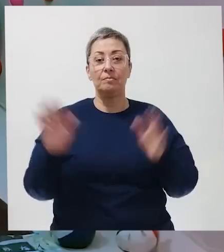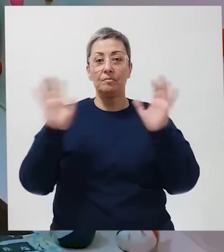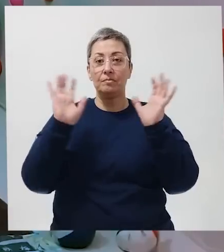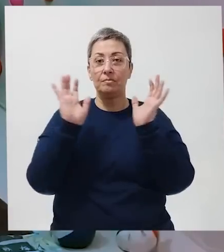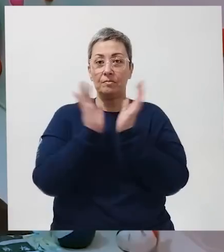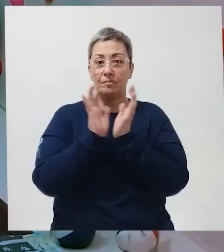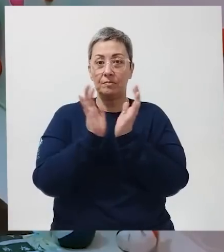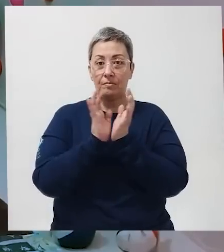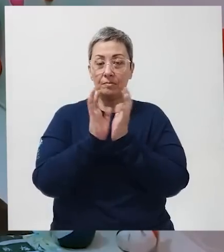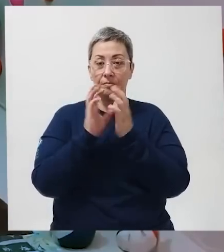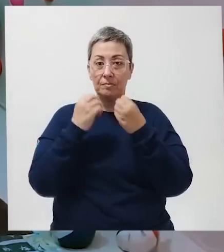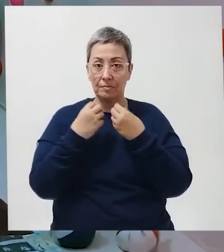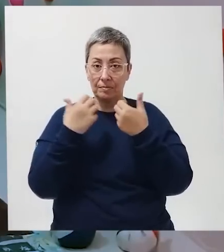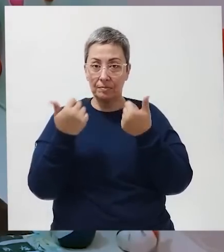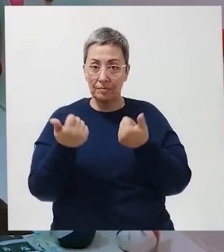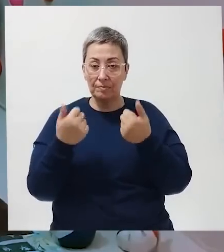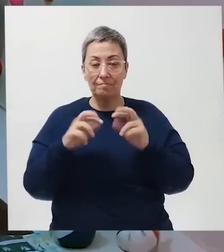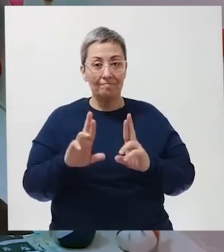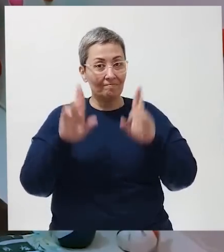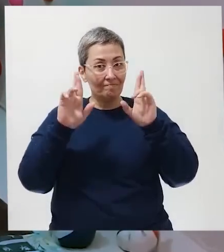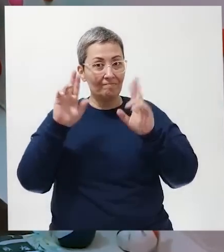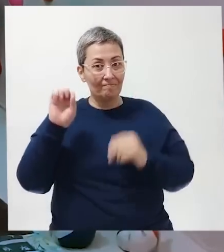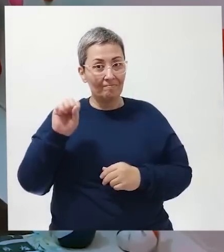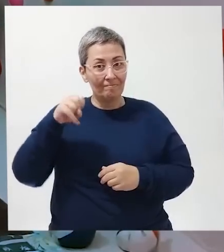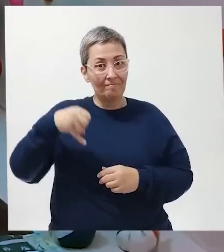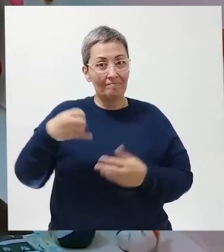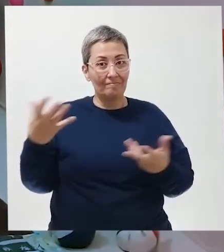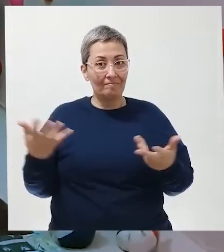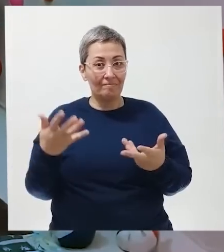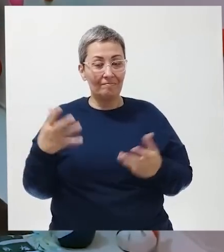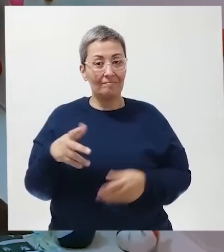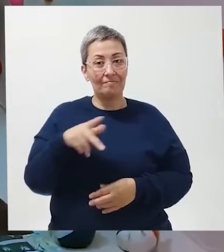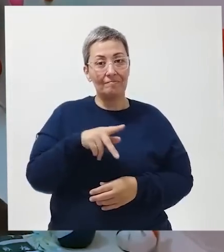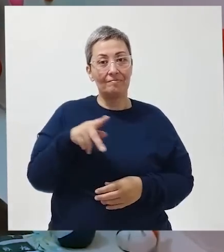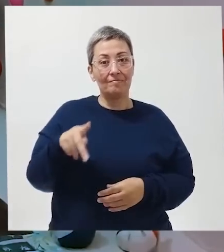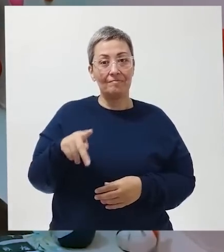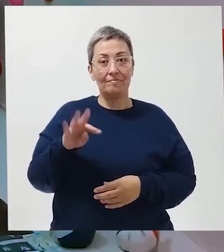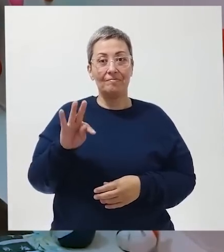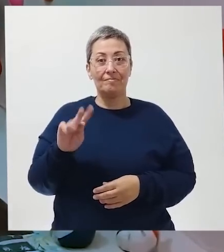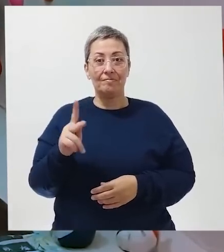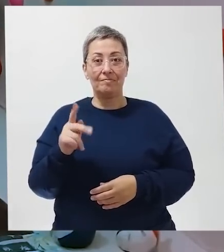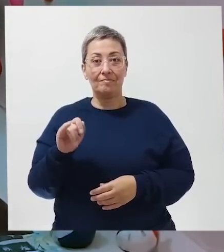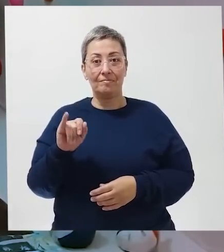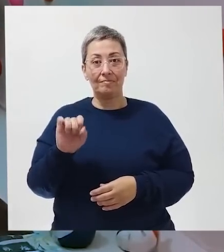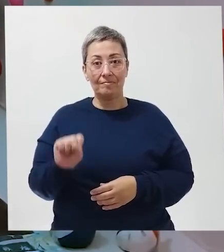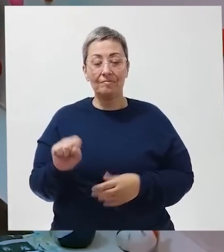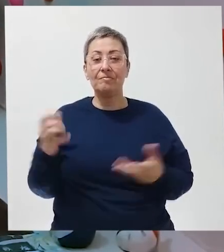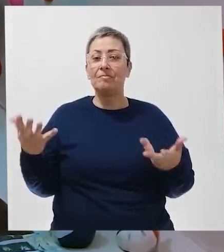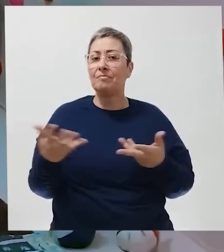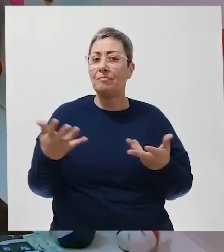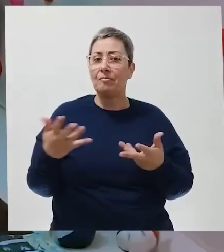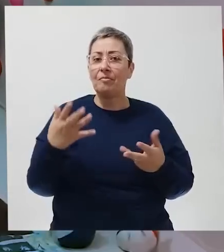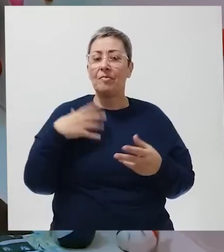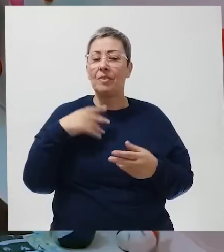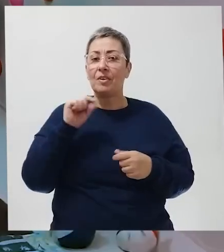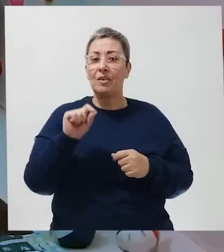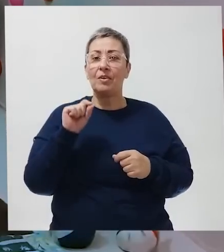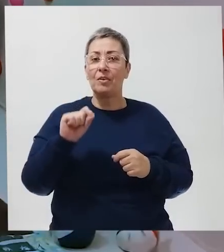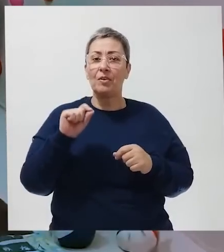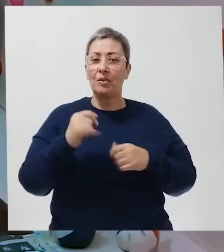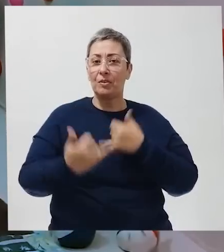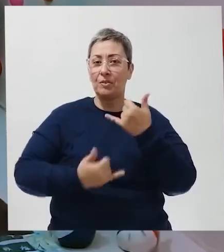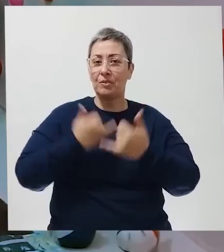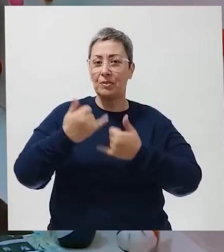Olá galerinha, tudo bem com vocês? Espero que sim! Aqui quem fala é a professora Thaís e hoje eu vim aqui com uma dica